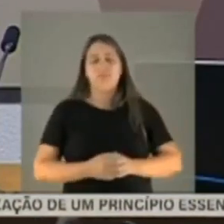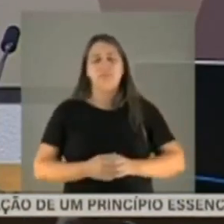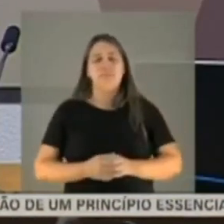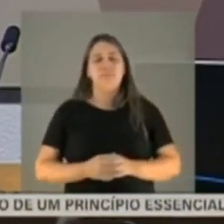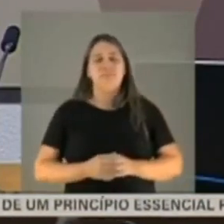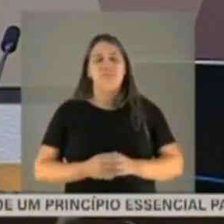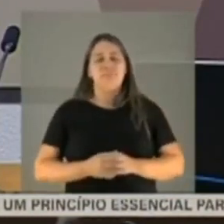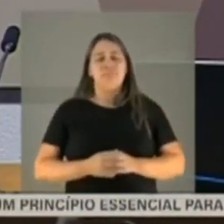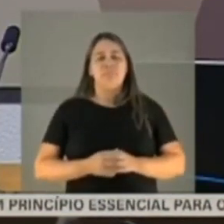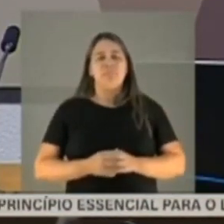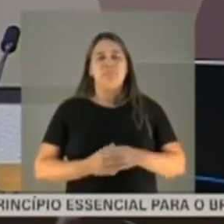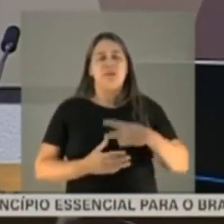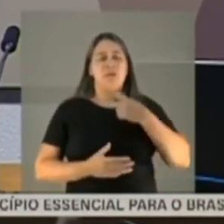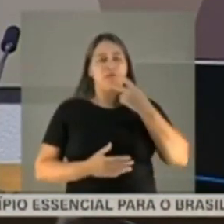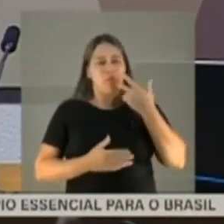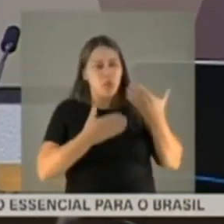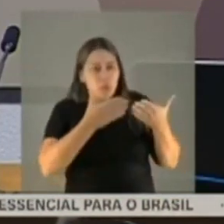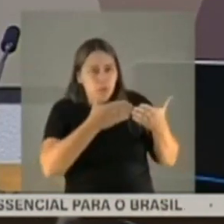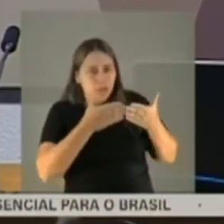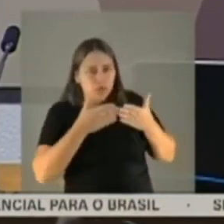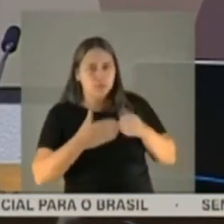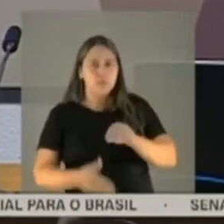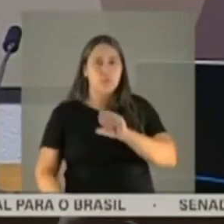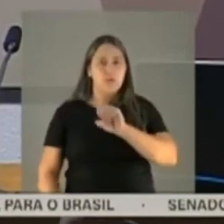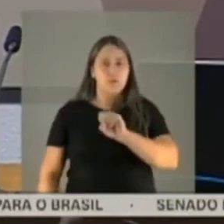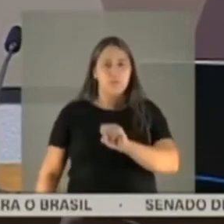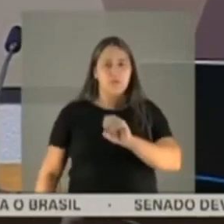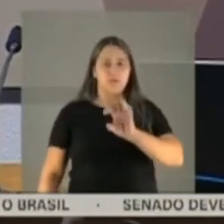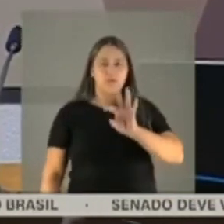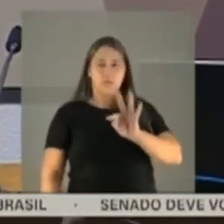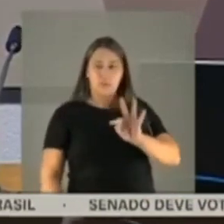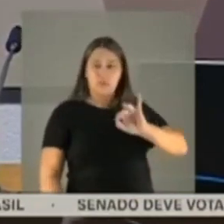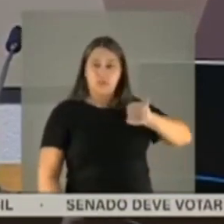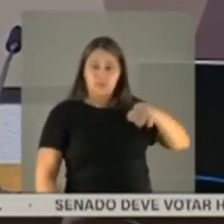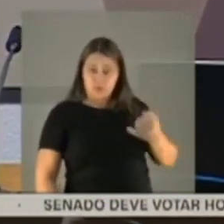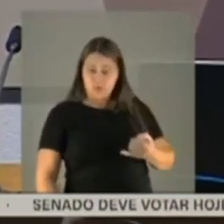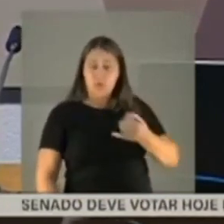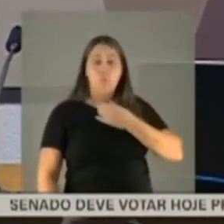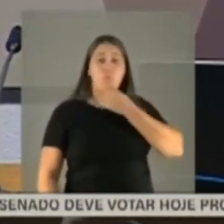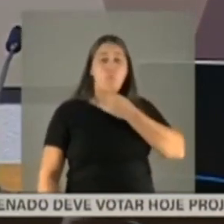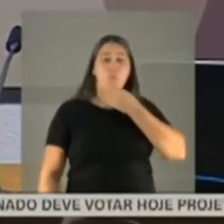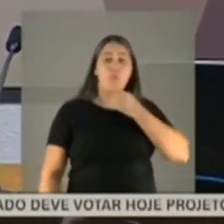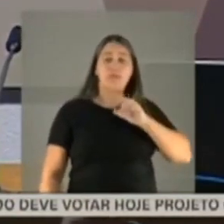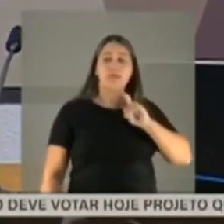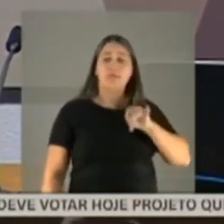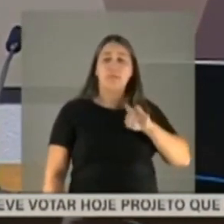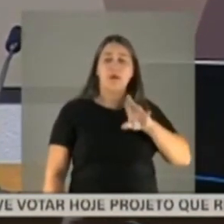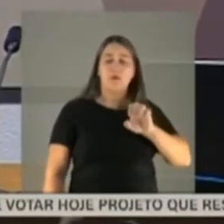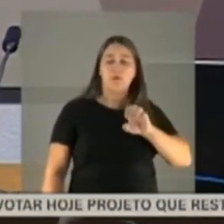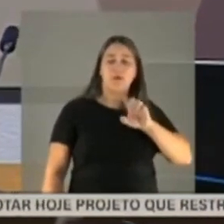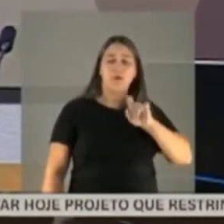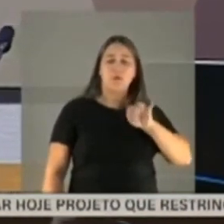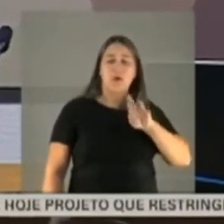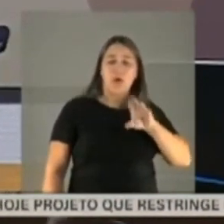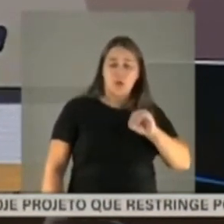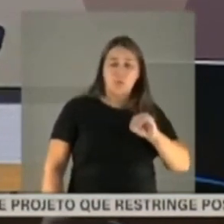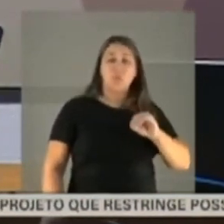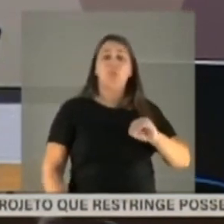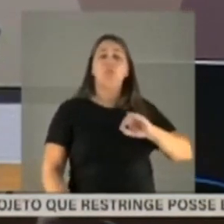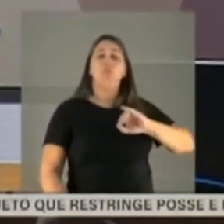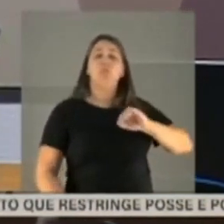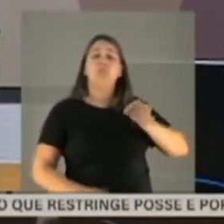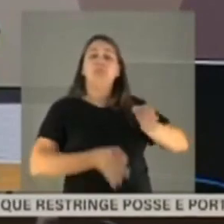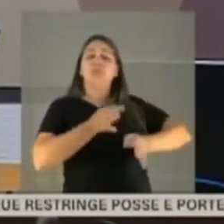exarou quando pediu ao Superior Tribunal de Justiça que o desembargador Eduardo Almeida Prado, do Tribunal de Justiça de São